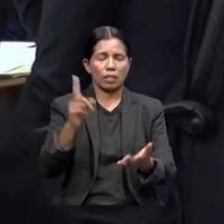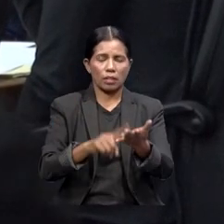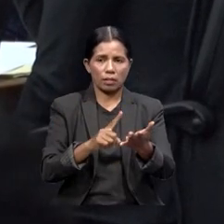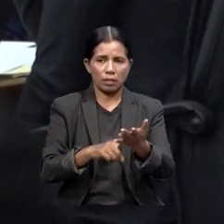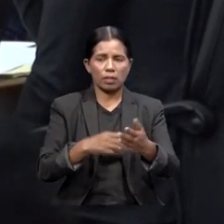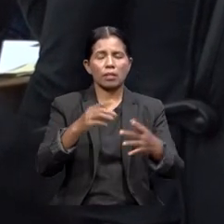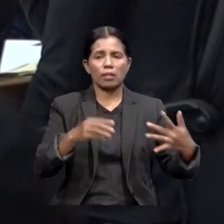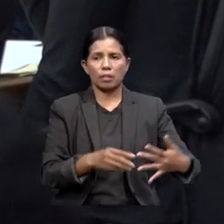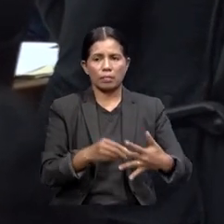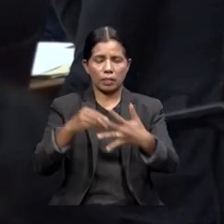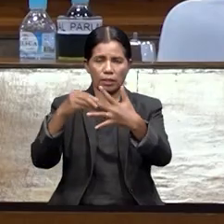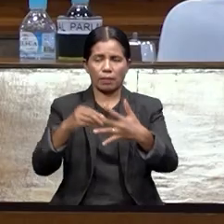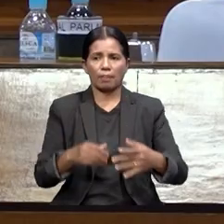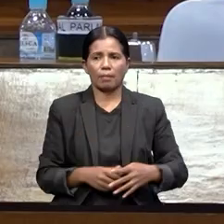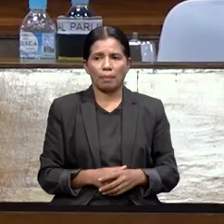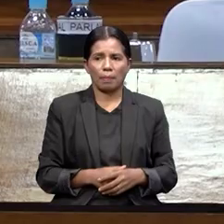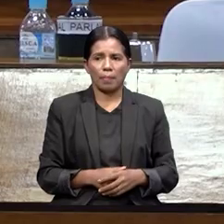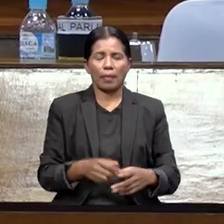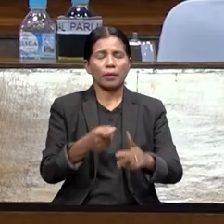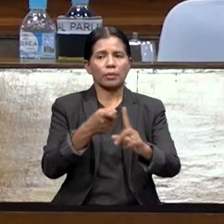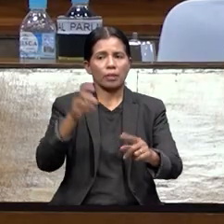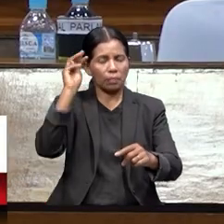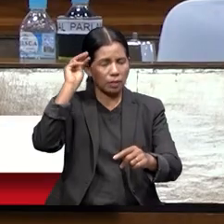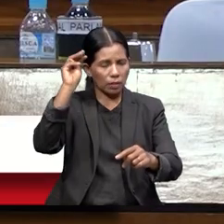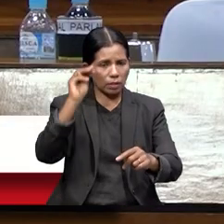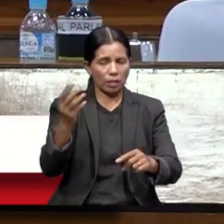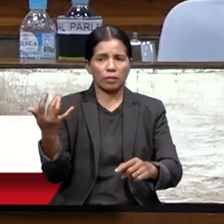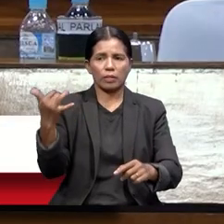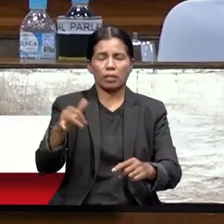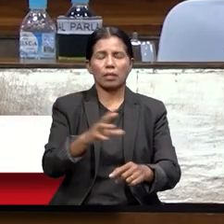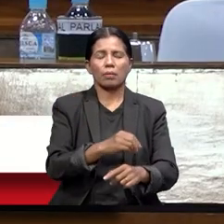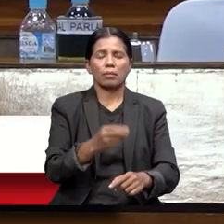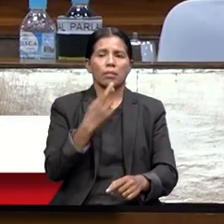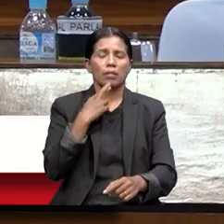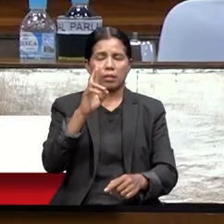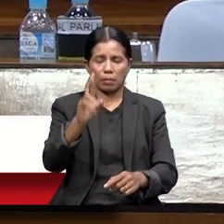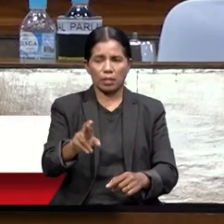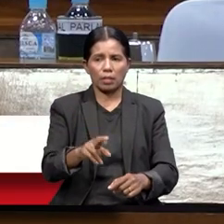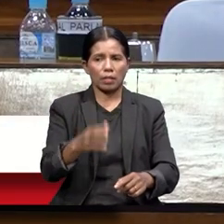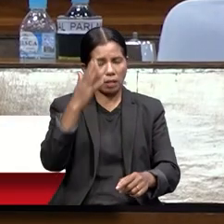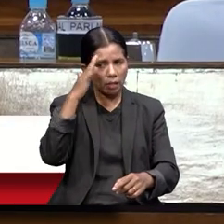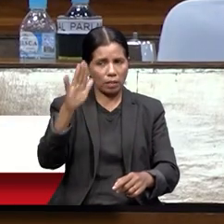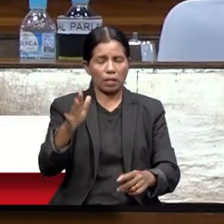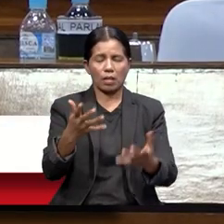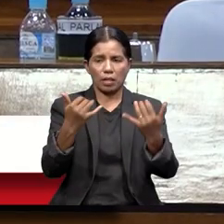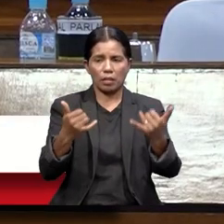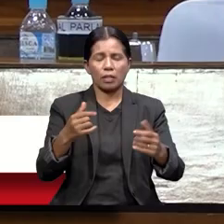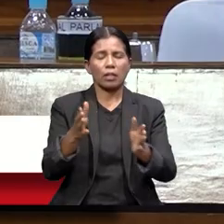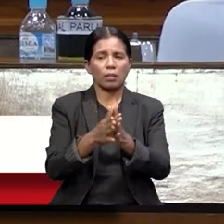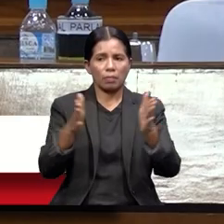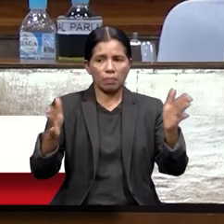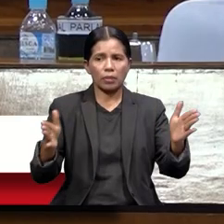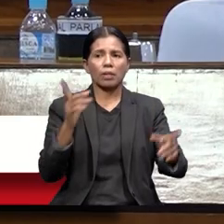fase especialidade. Se ministério Sira mak se responde e latene agora e a generalidade